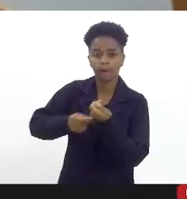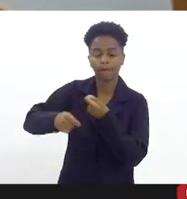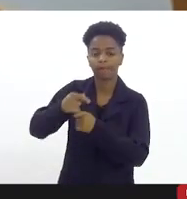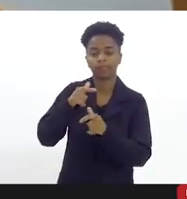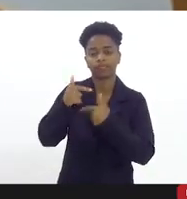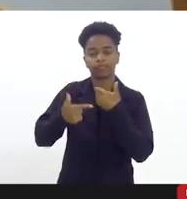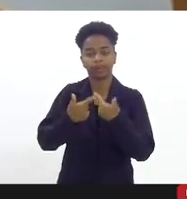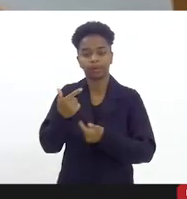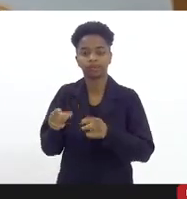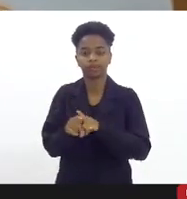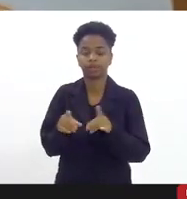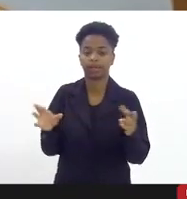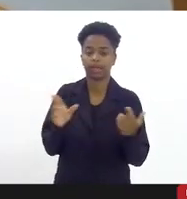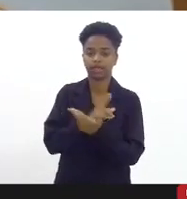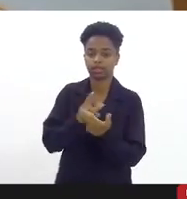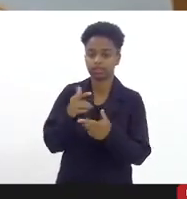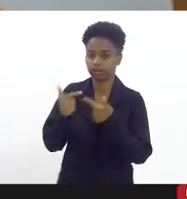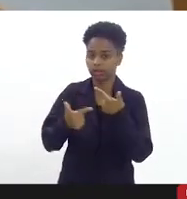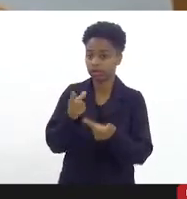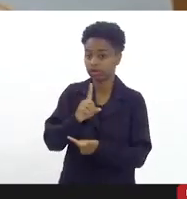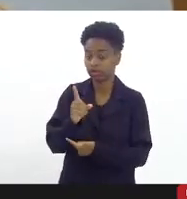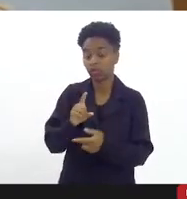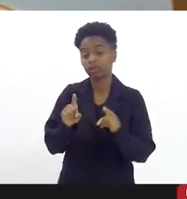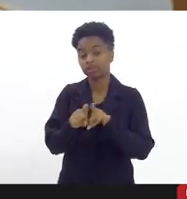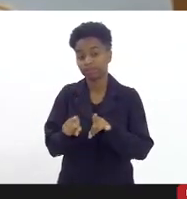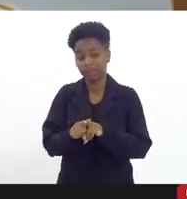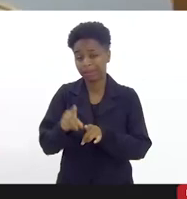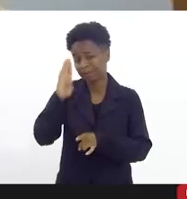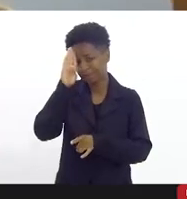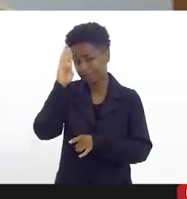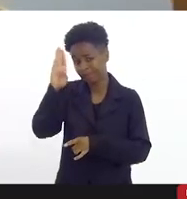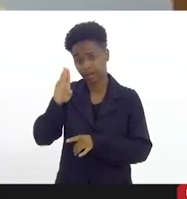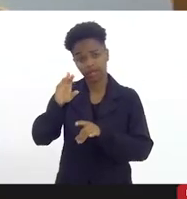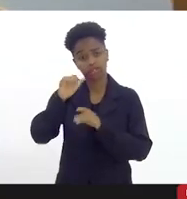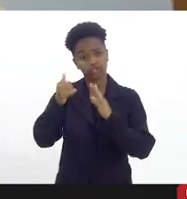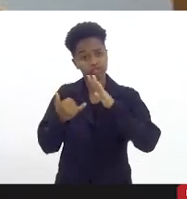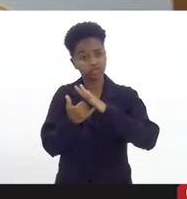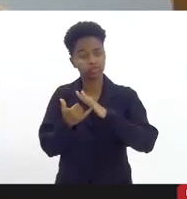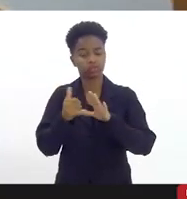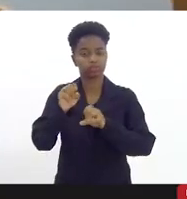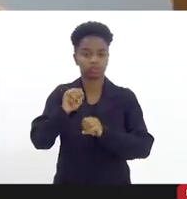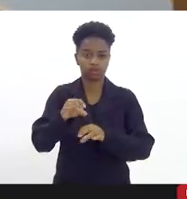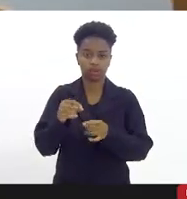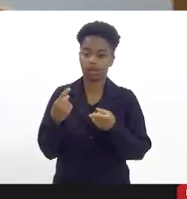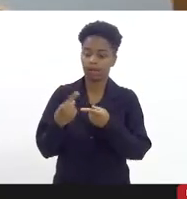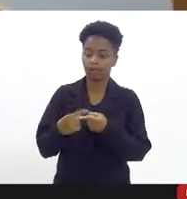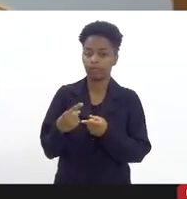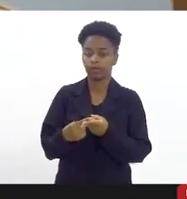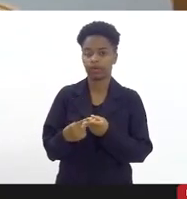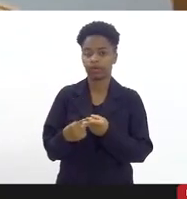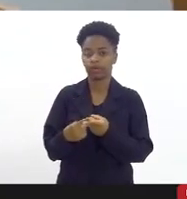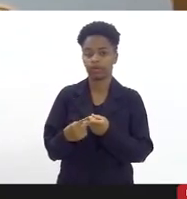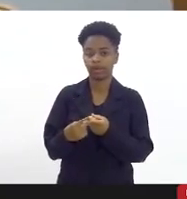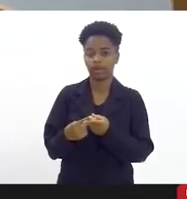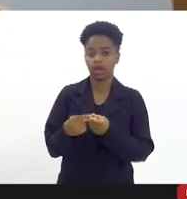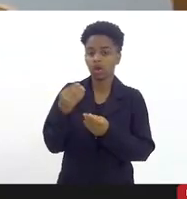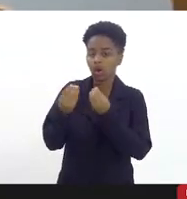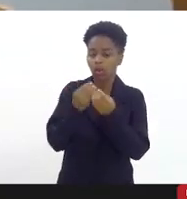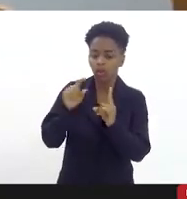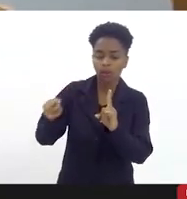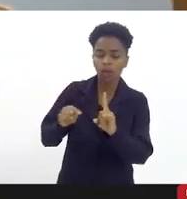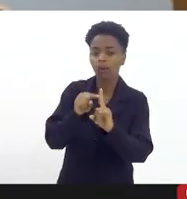trabalho e as relações de trabalho nós estamos falando sobre a própria instituição Educacional Ou seja a própria finalidade